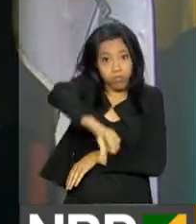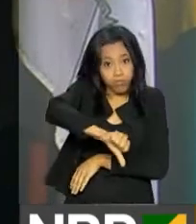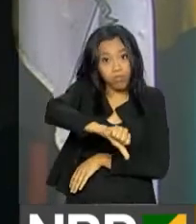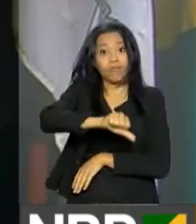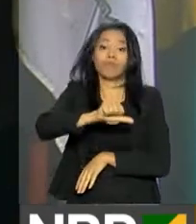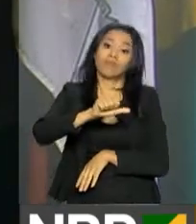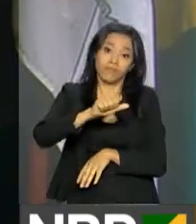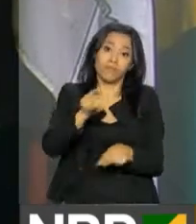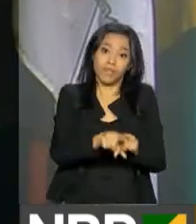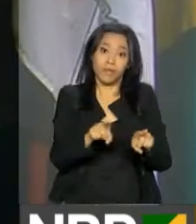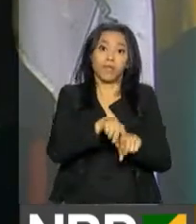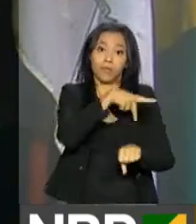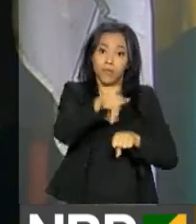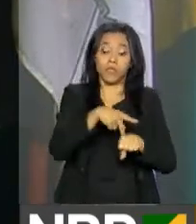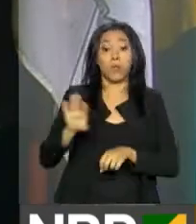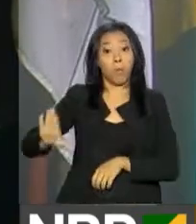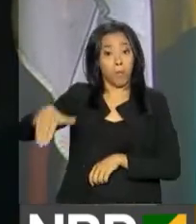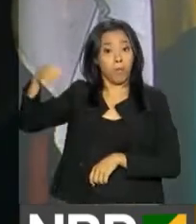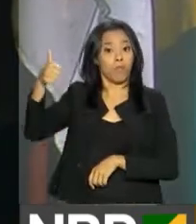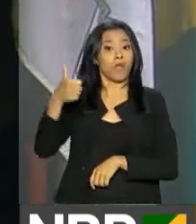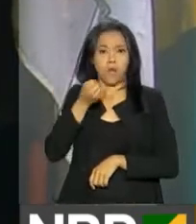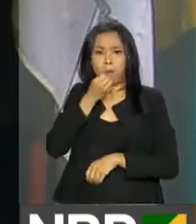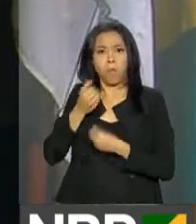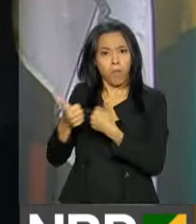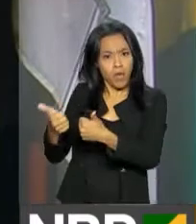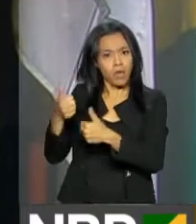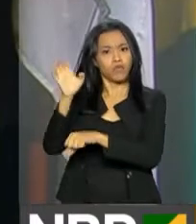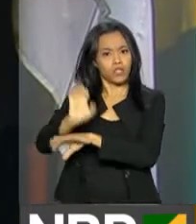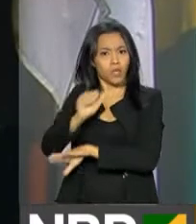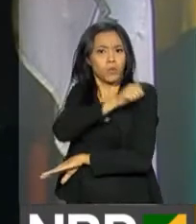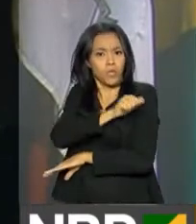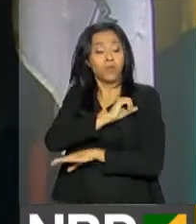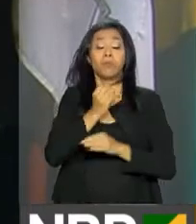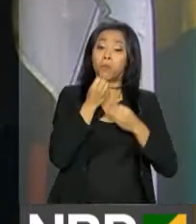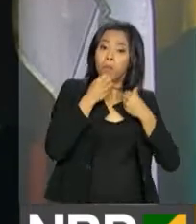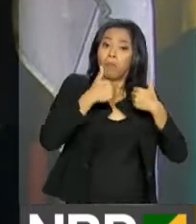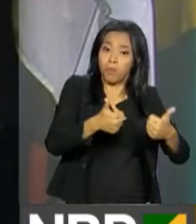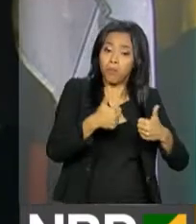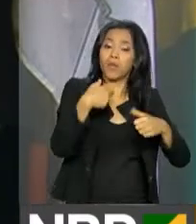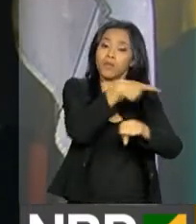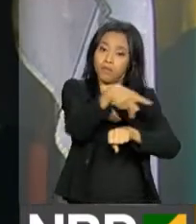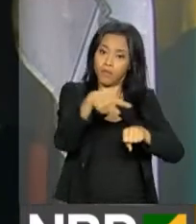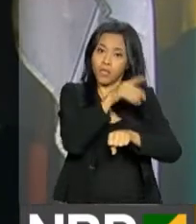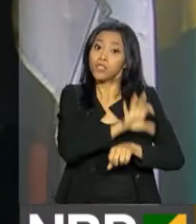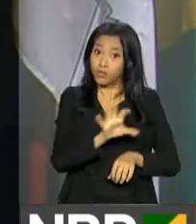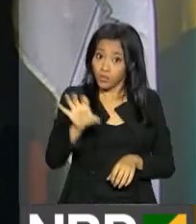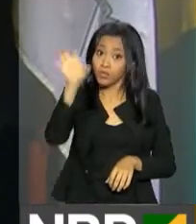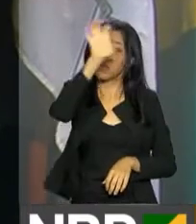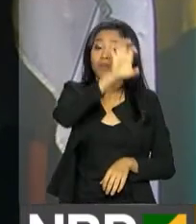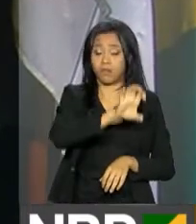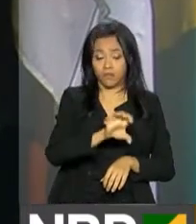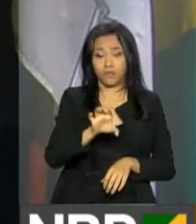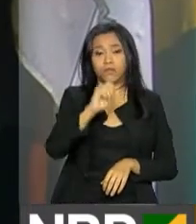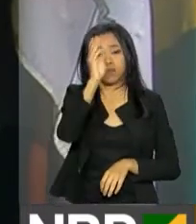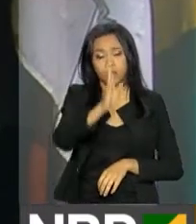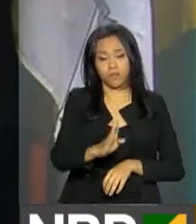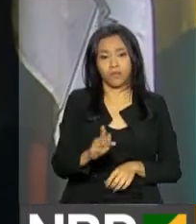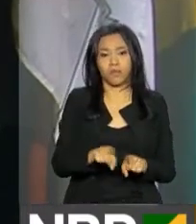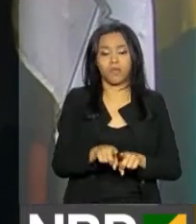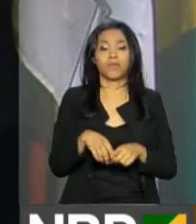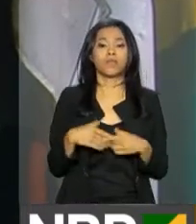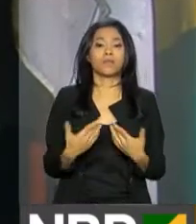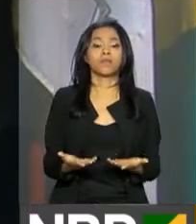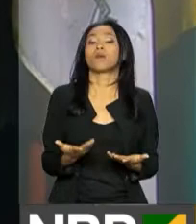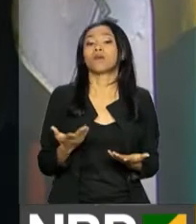e o que anda bem no rio de janeiro acaba repercutindo positivamente nos demais estados brasileiros mas